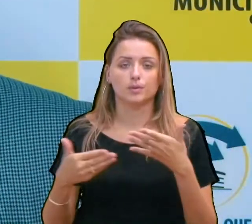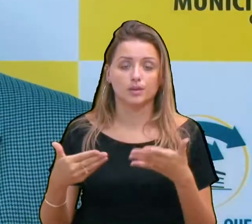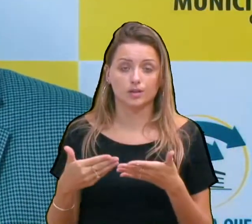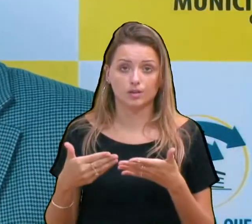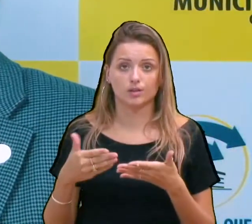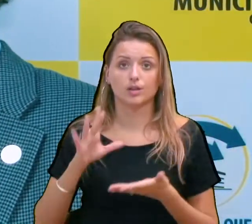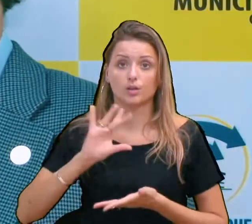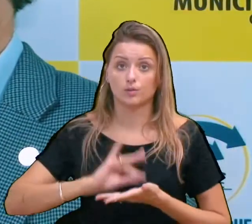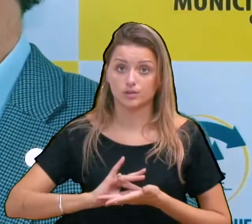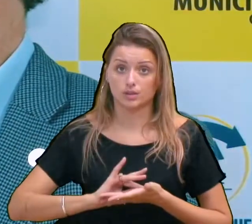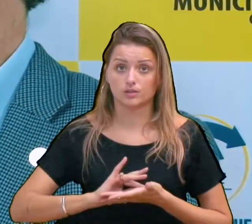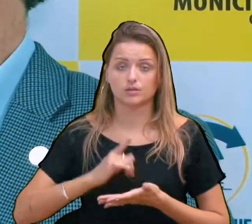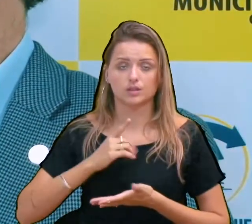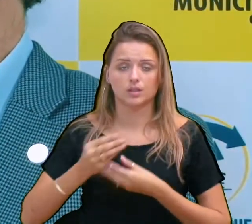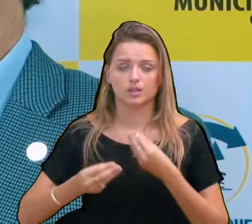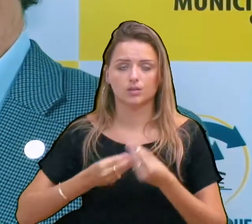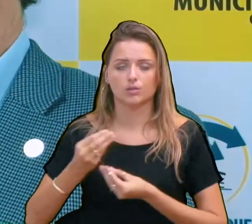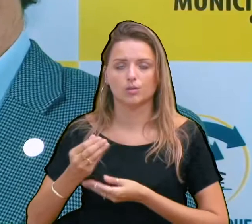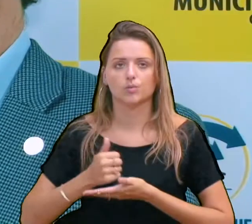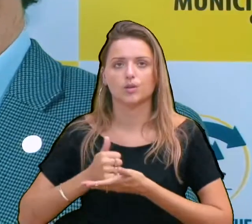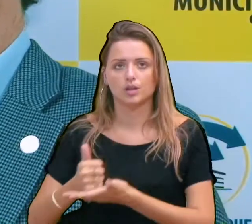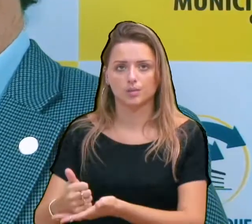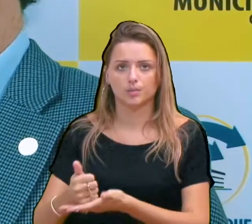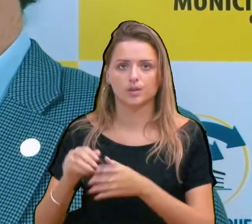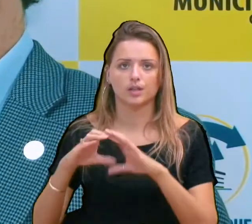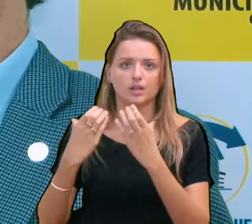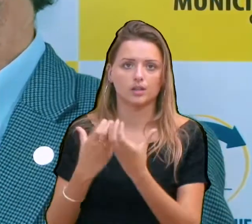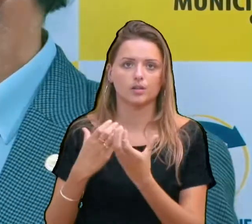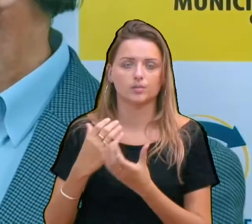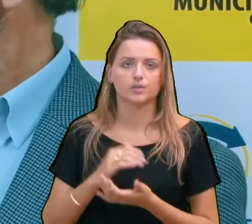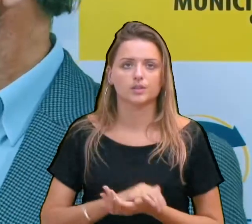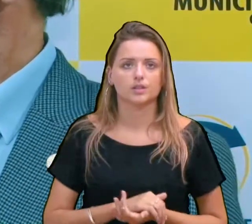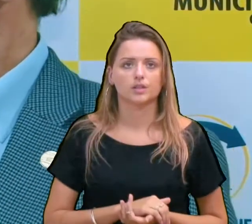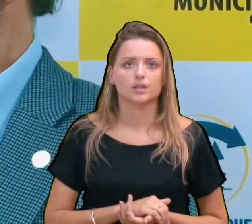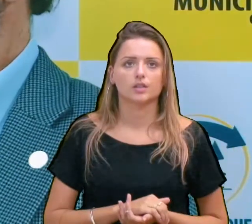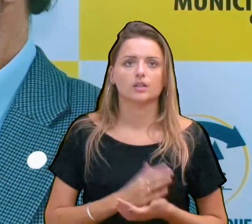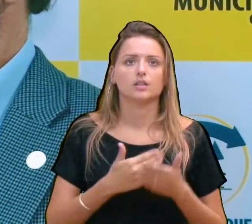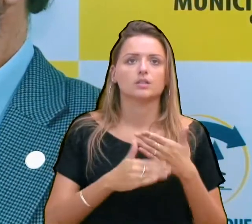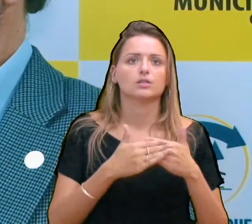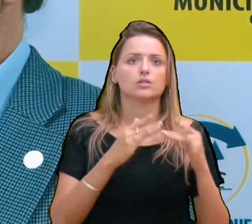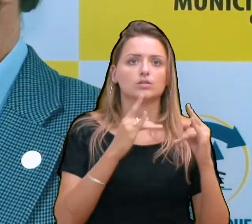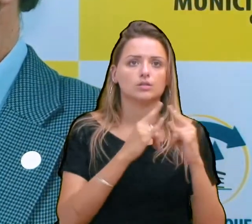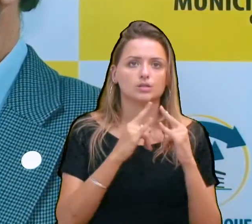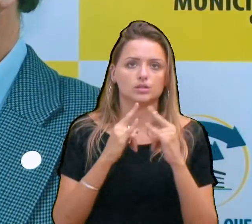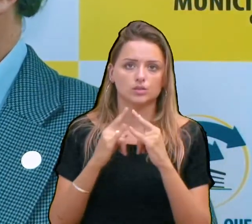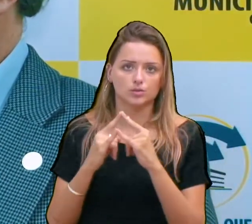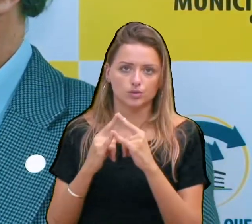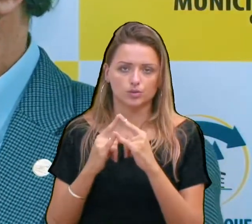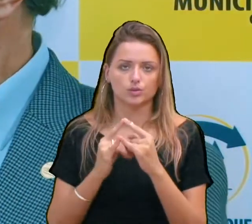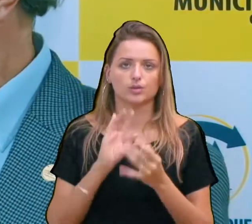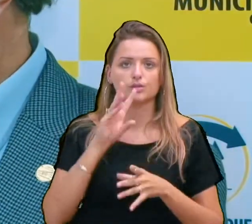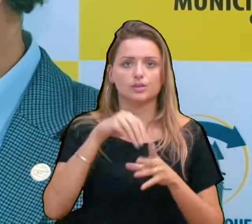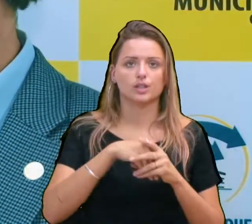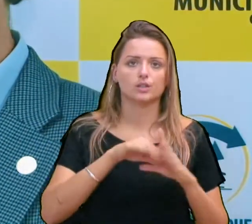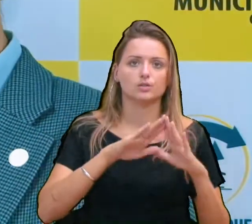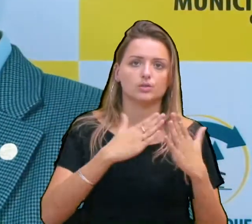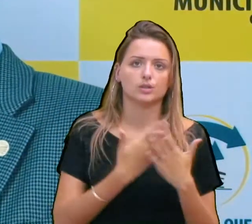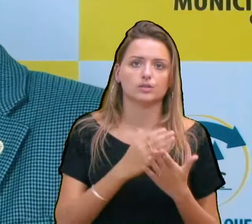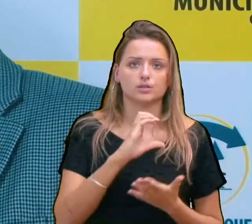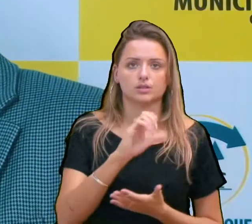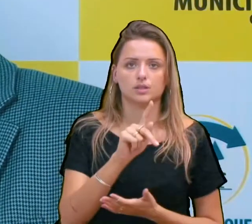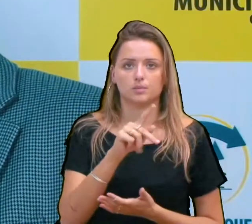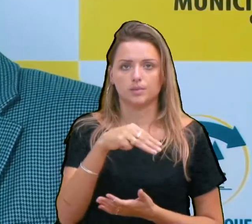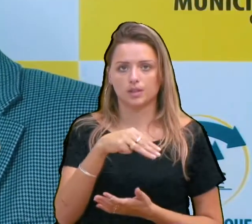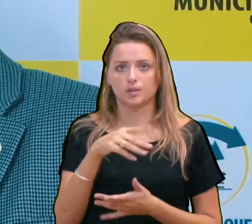legalmente falando, dá para auxiliar essas diretoras, essa comunidade escolar? As instituições constituídas dentro das escolas, como o CPM